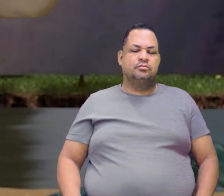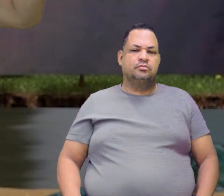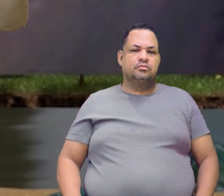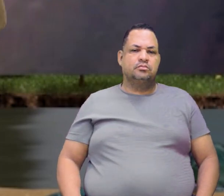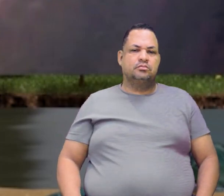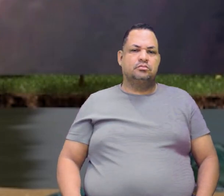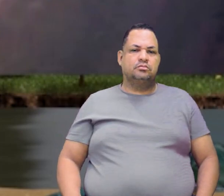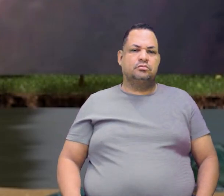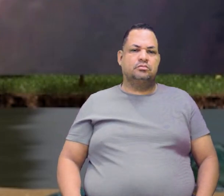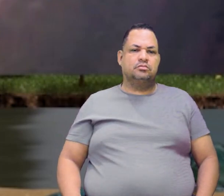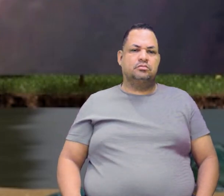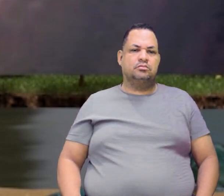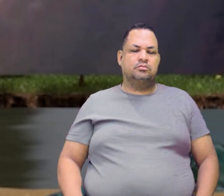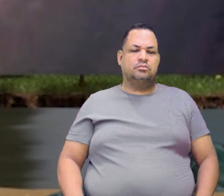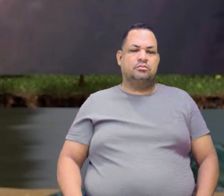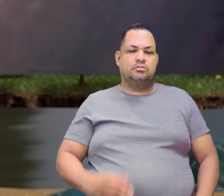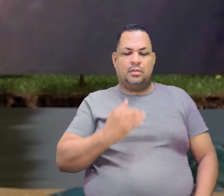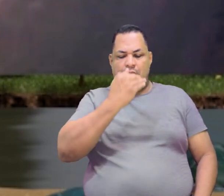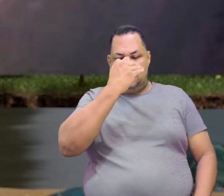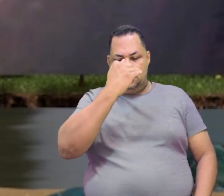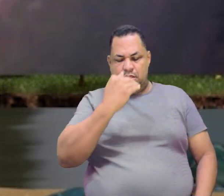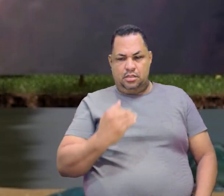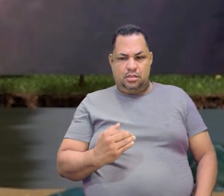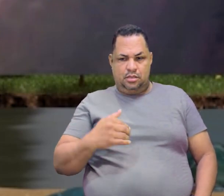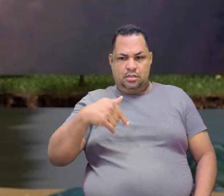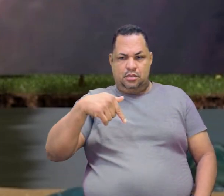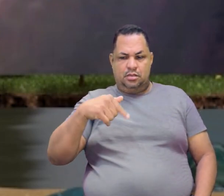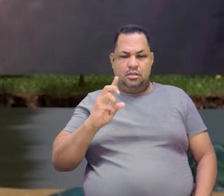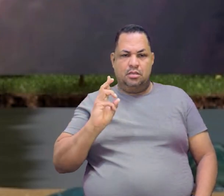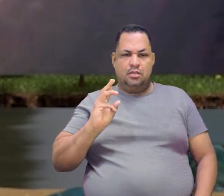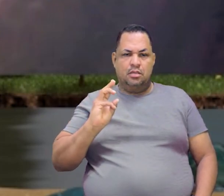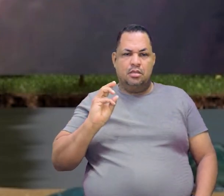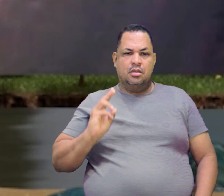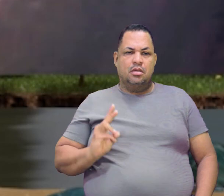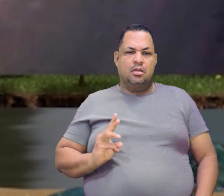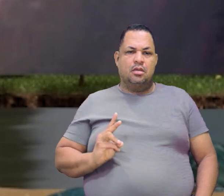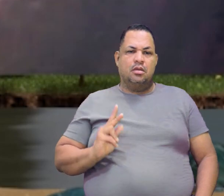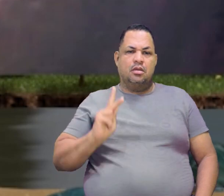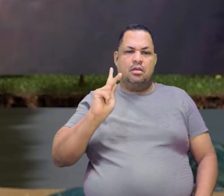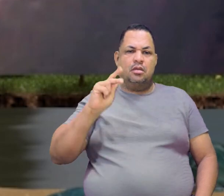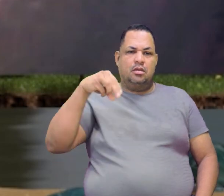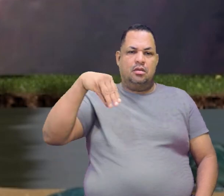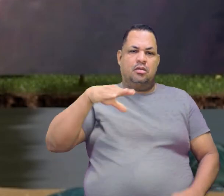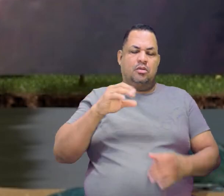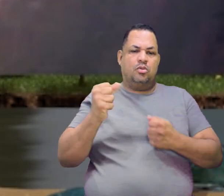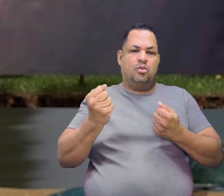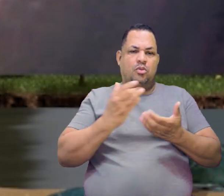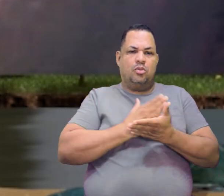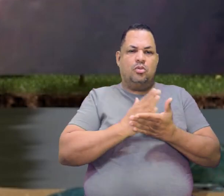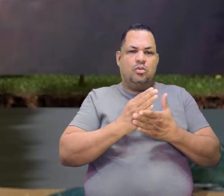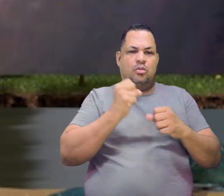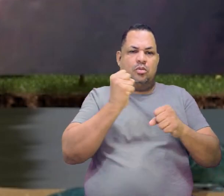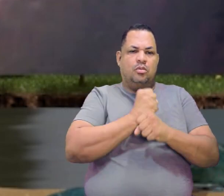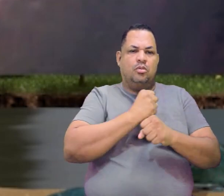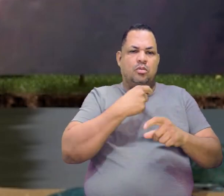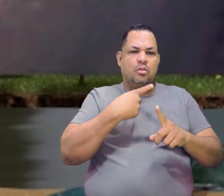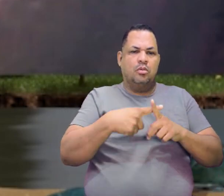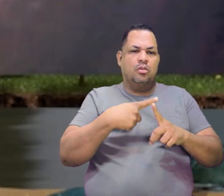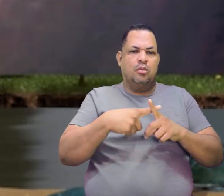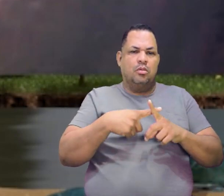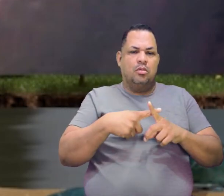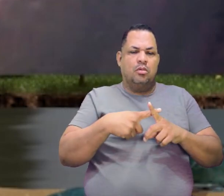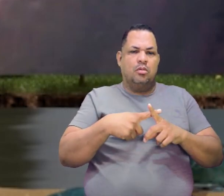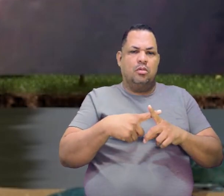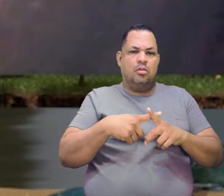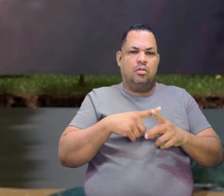desce 7 quilômetros dentro do território do Amazonas e começa a construir. Porque ele tinha como ter